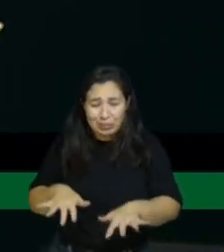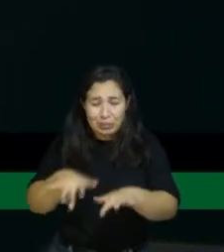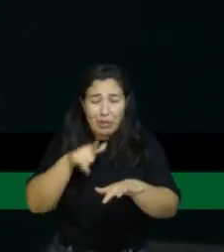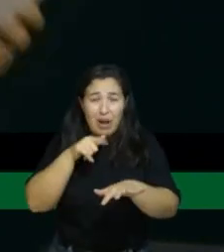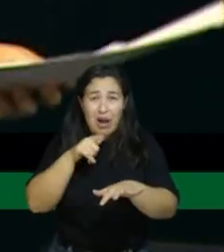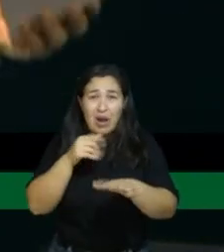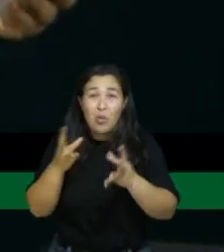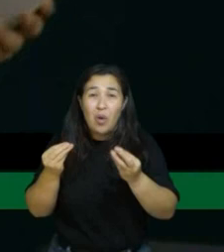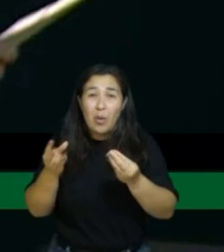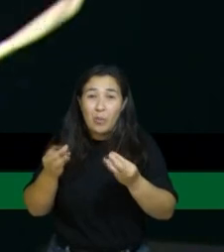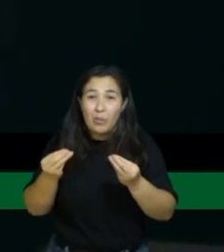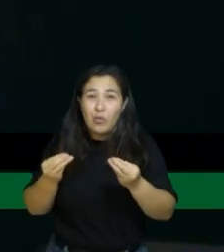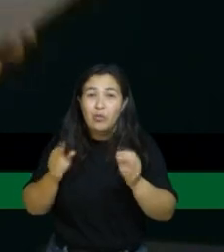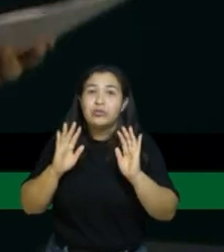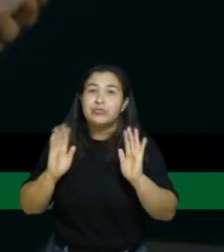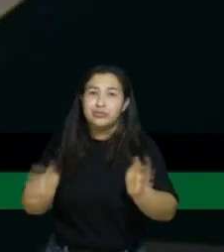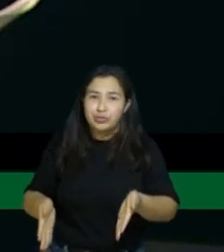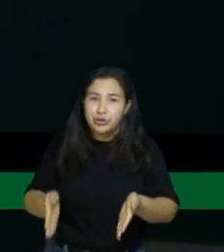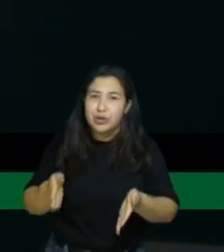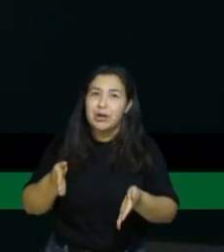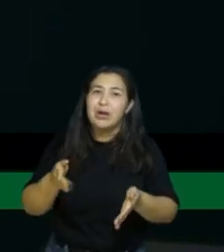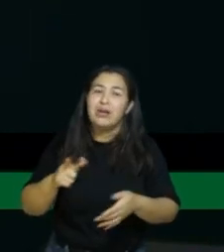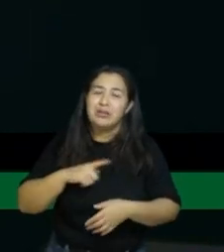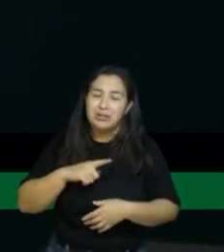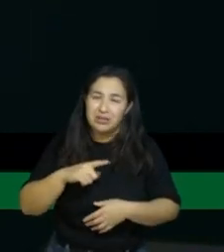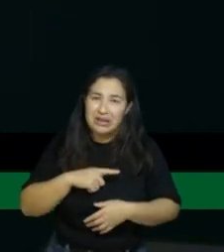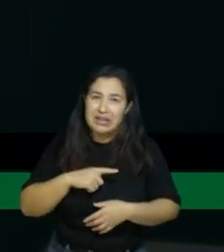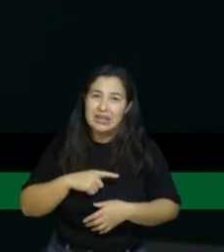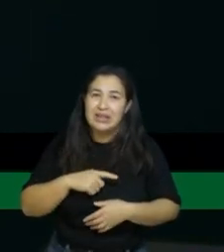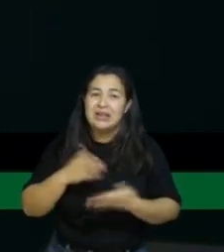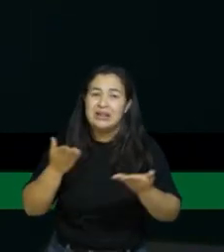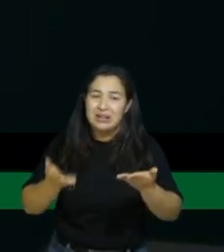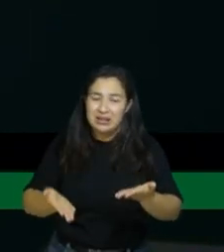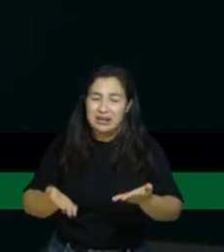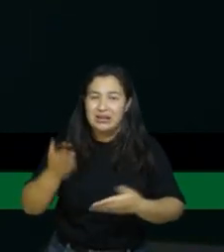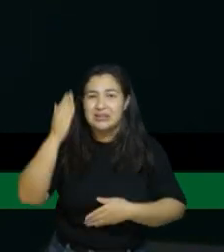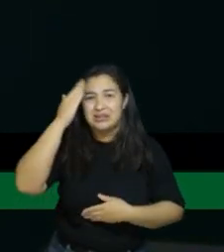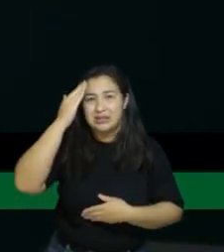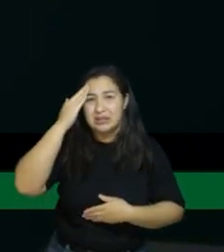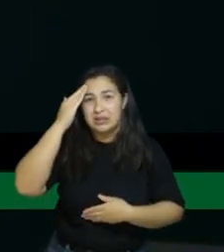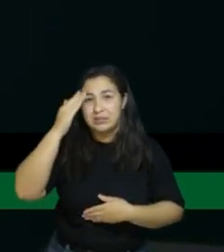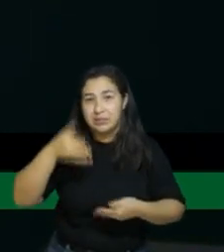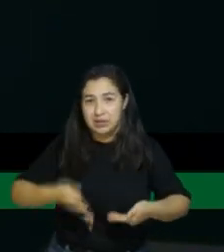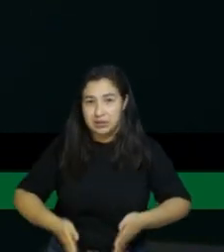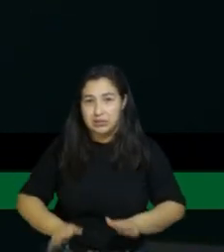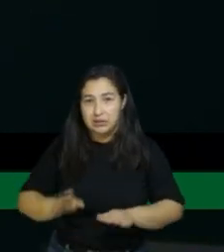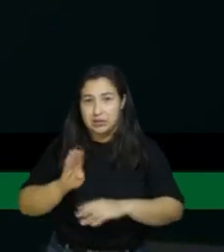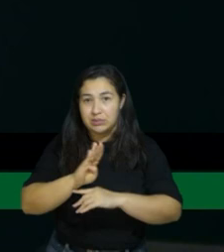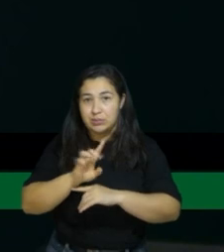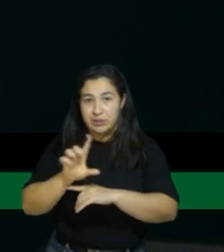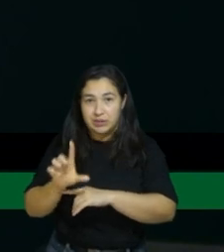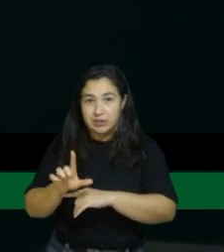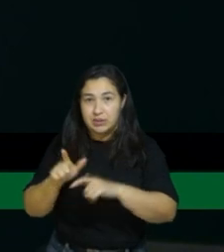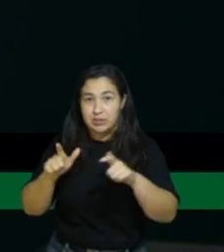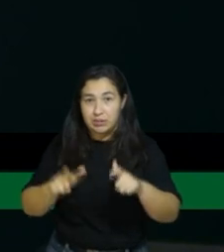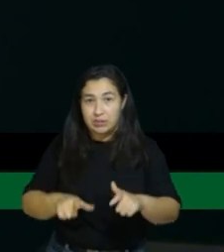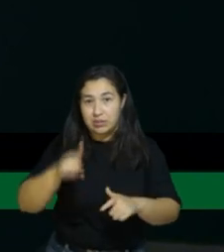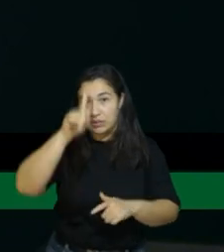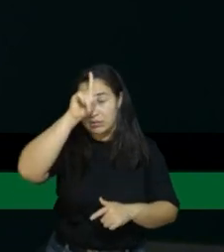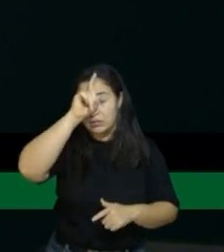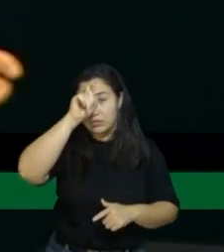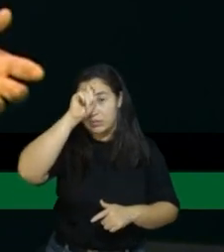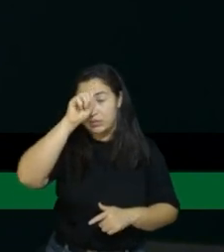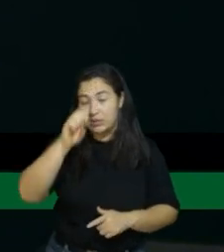lembra lá que nós também já fomos deem Blumenau já passamos por isso e que você nasceu em Blumenau no Hospital Santo Antônio propriamente